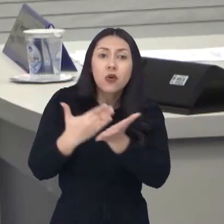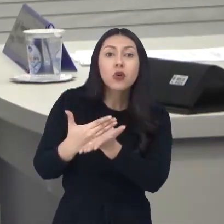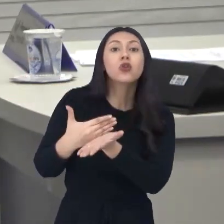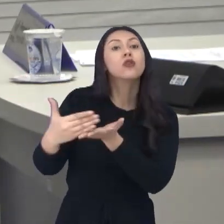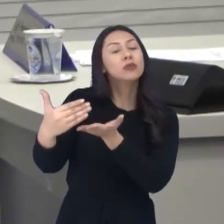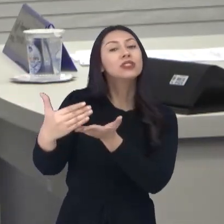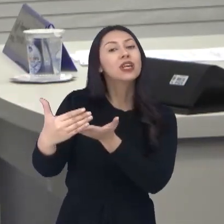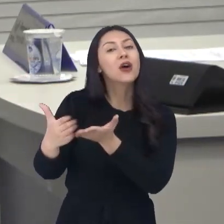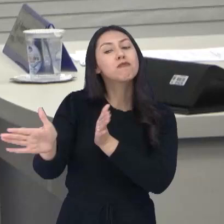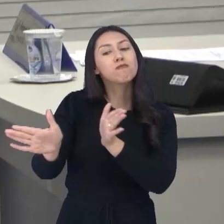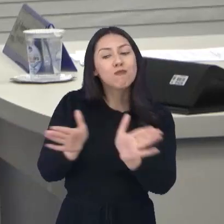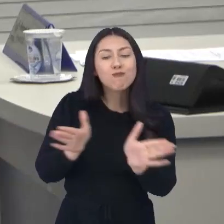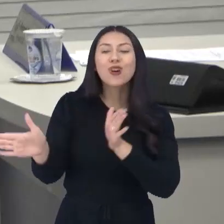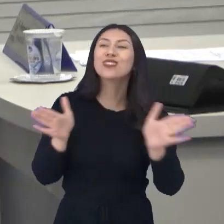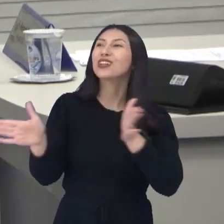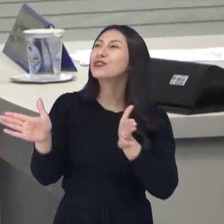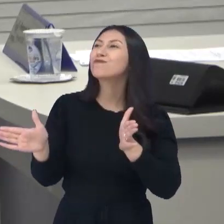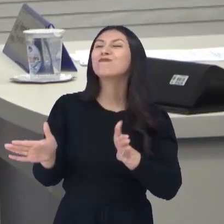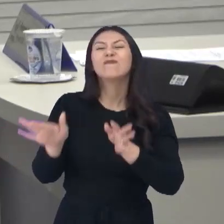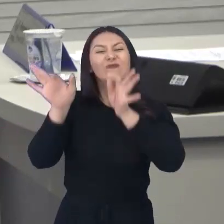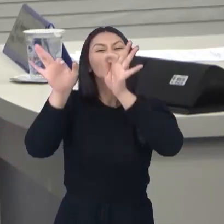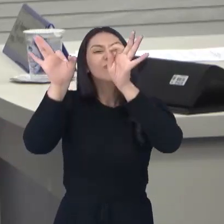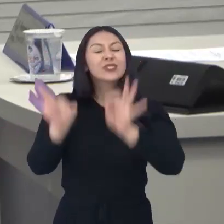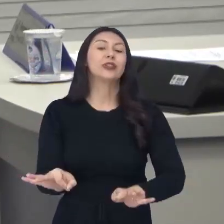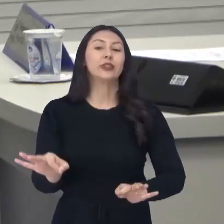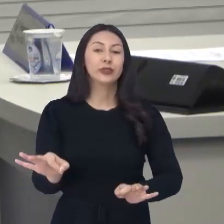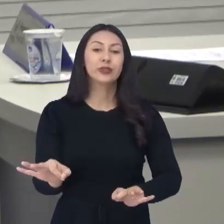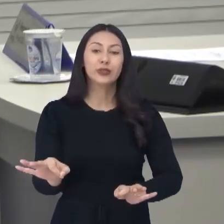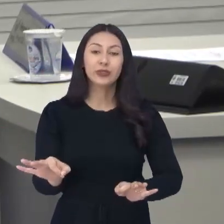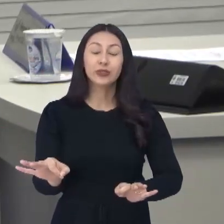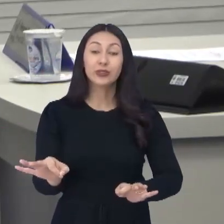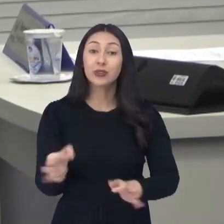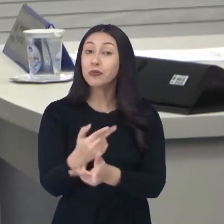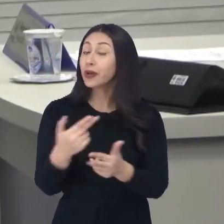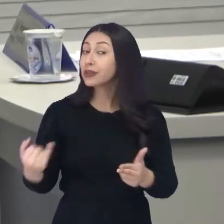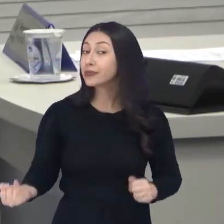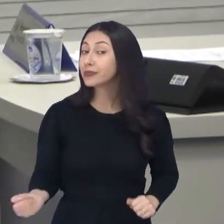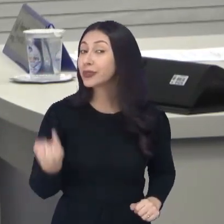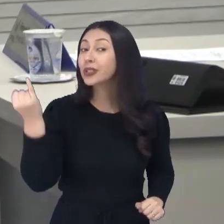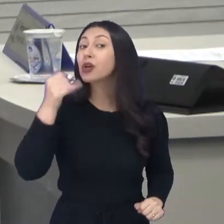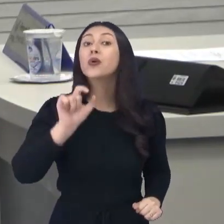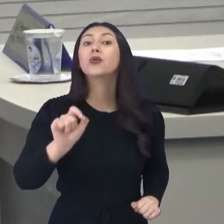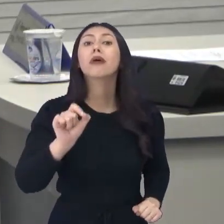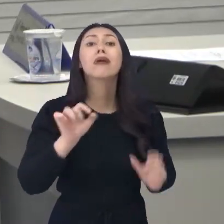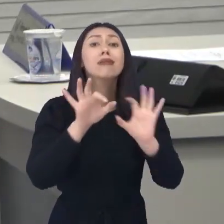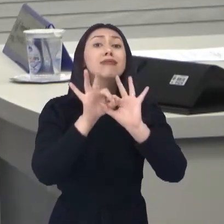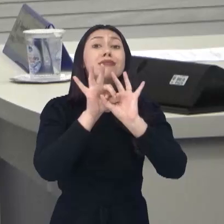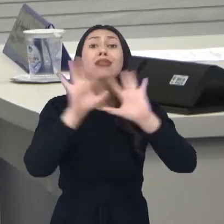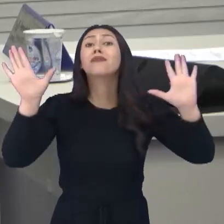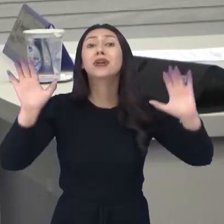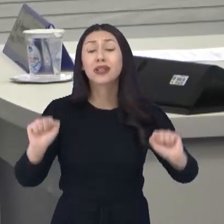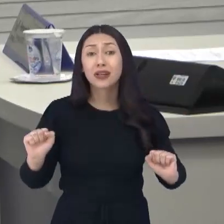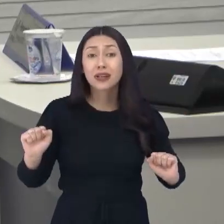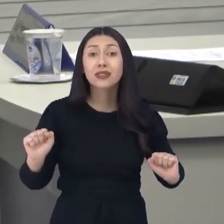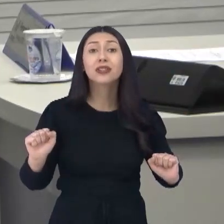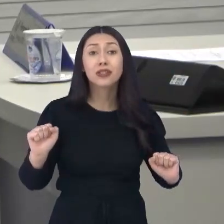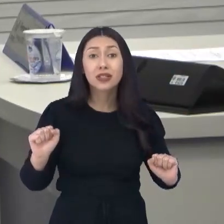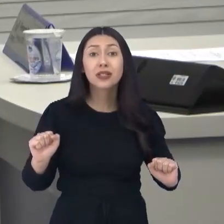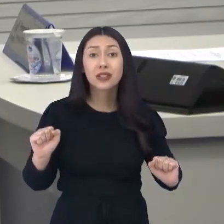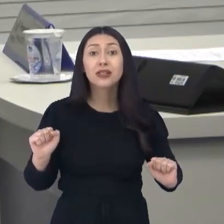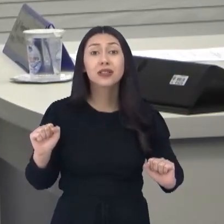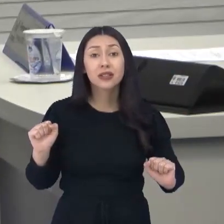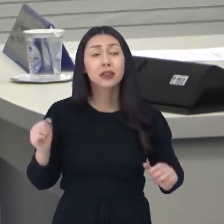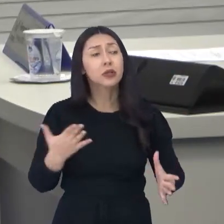um grande mandato com uma coisa muito importante, que a liberdade que tem